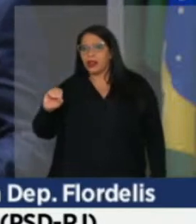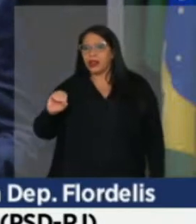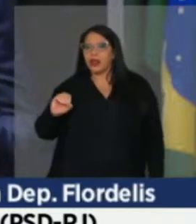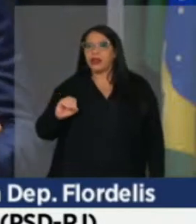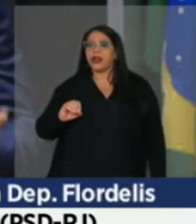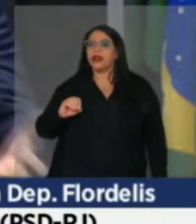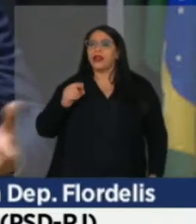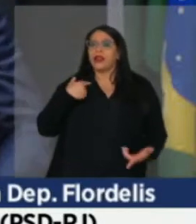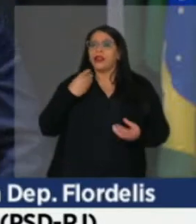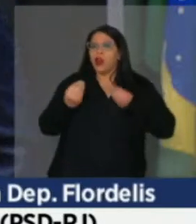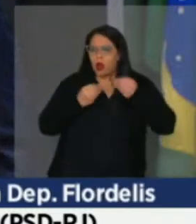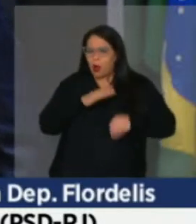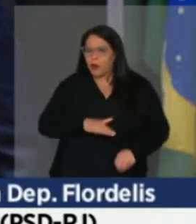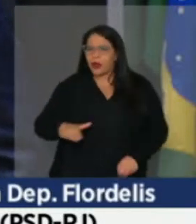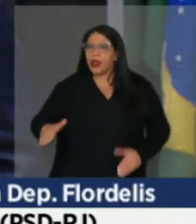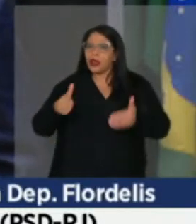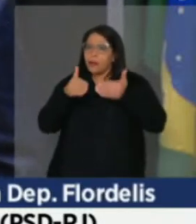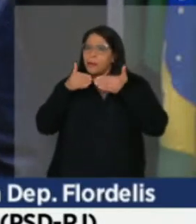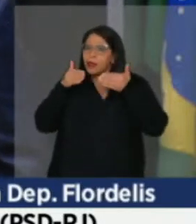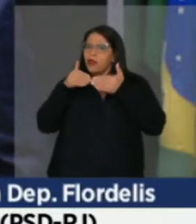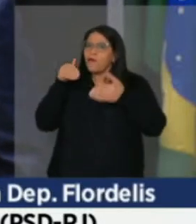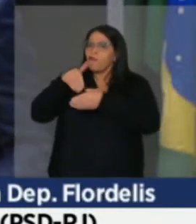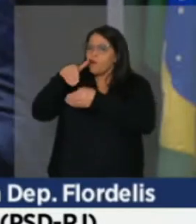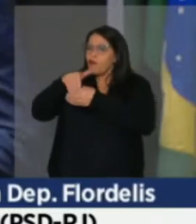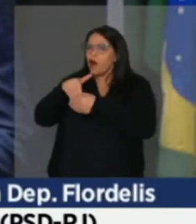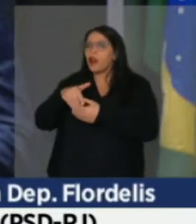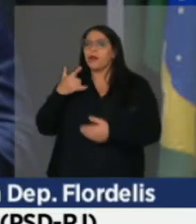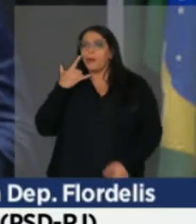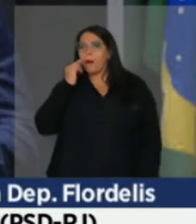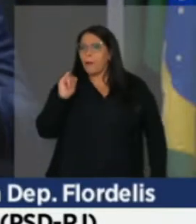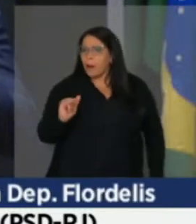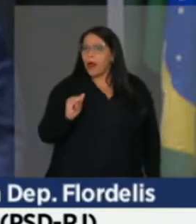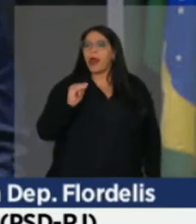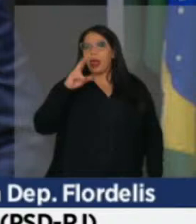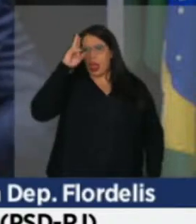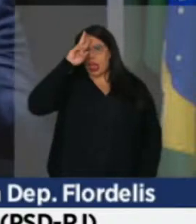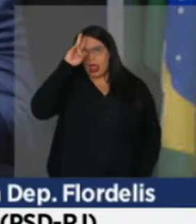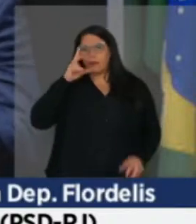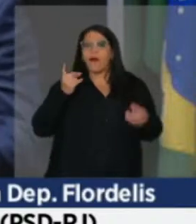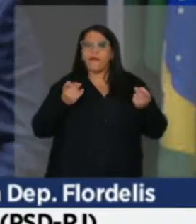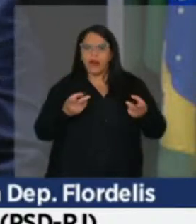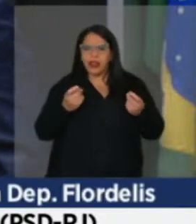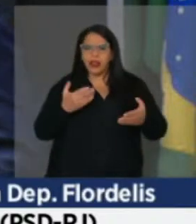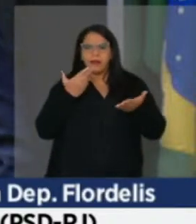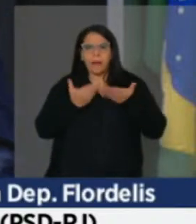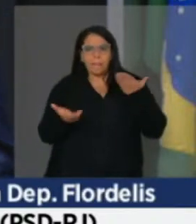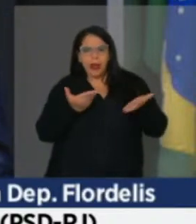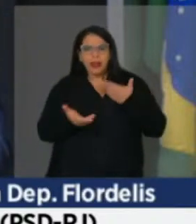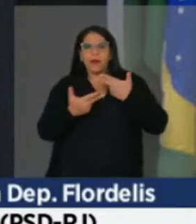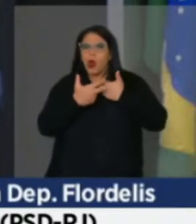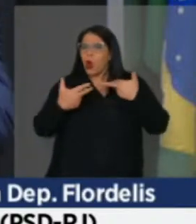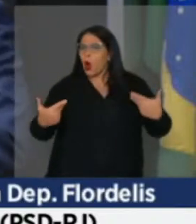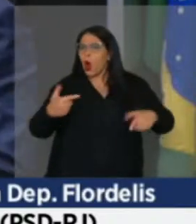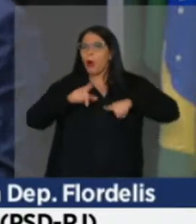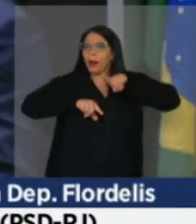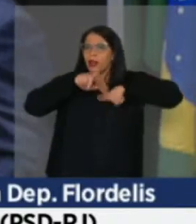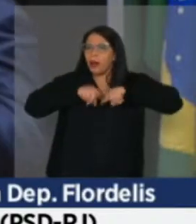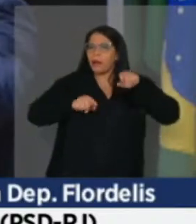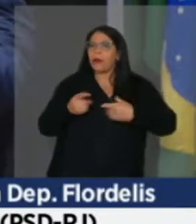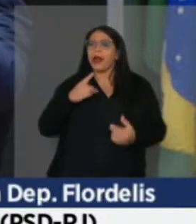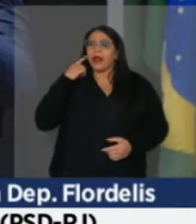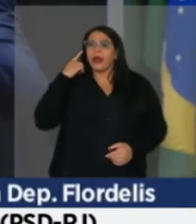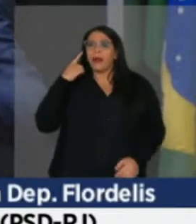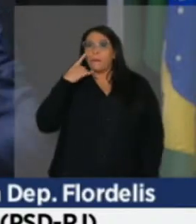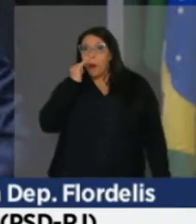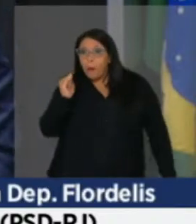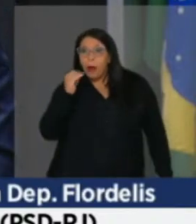situação de como criança pedir votos para ele. Nós vendemos e perdemos o que não tínhamos para que ele se elegesse. Cada